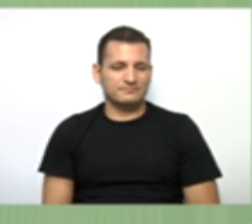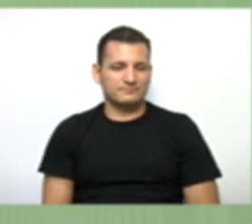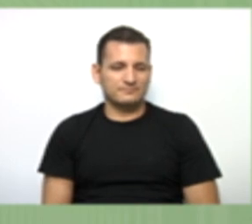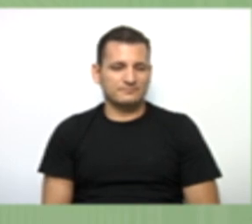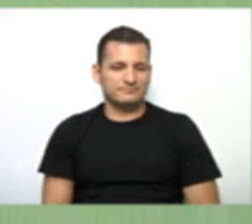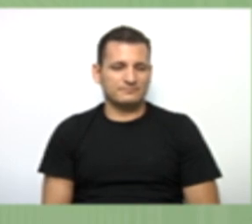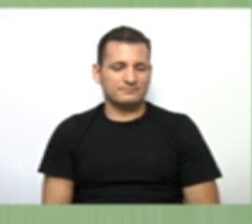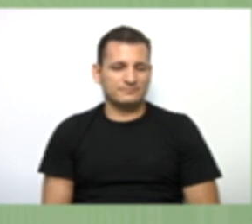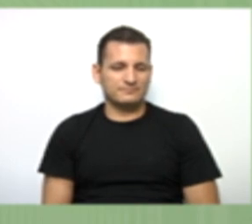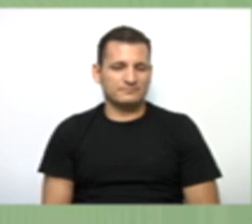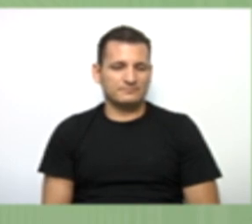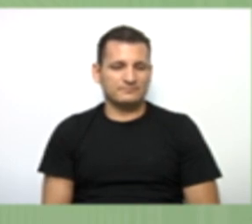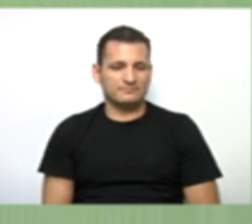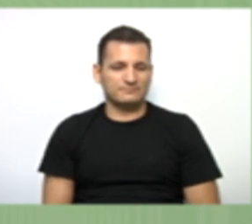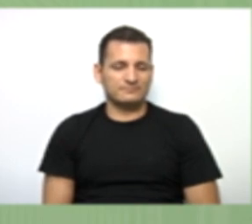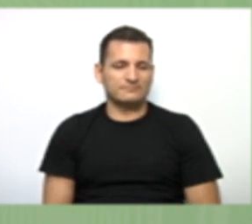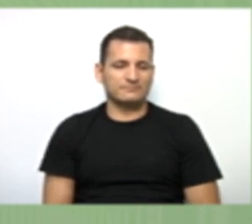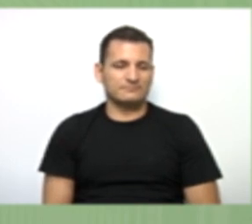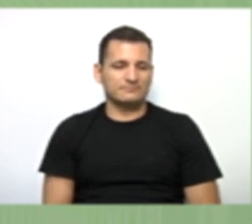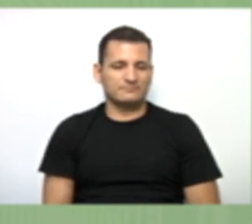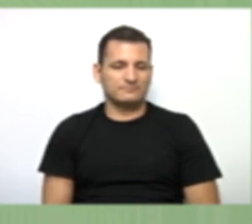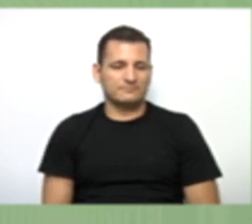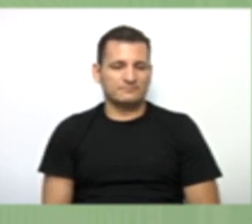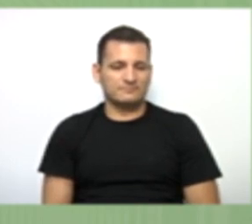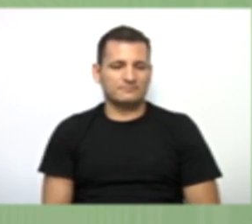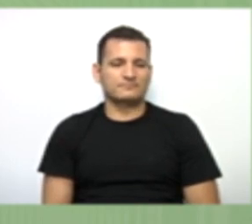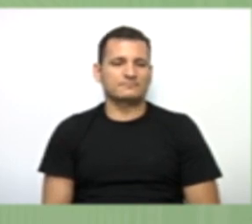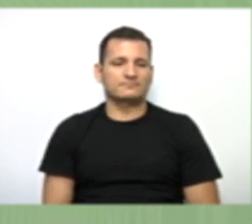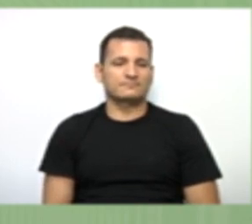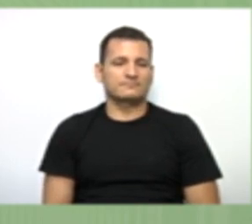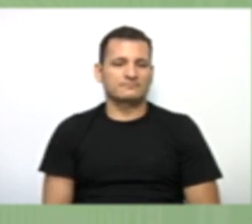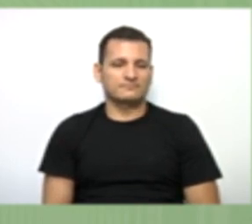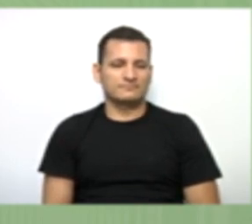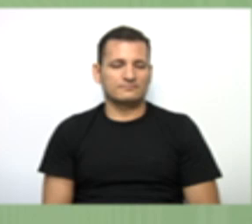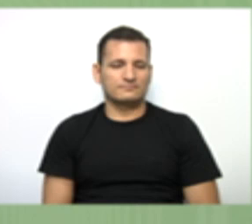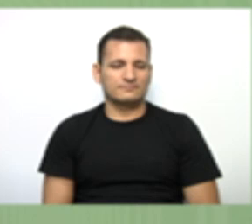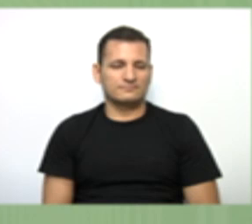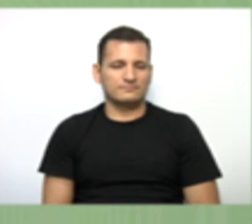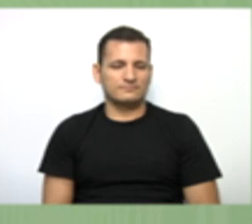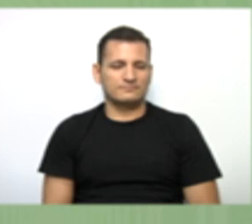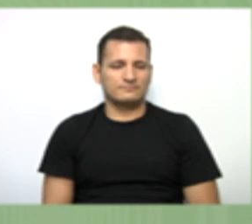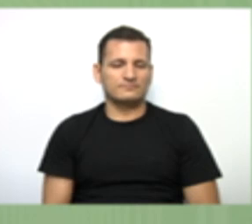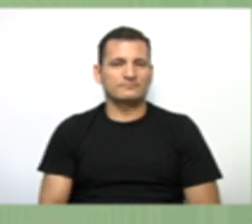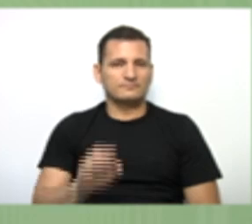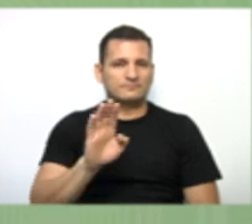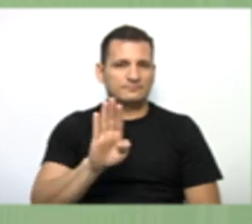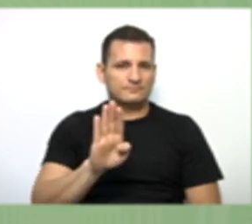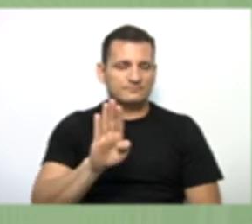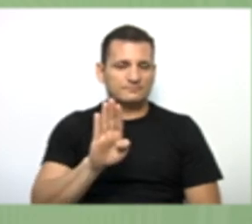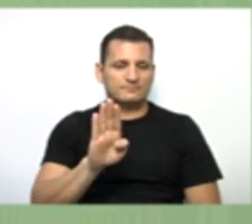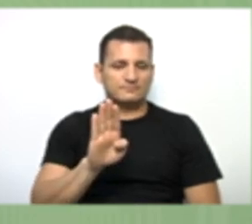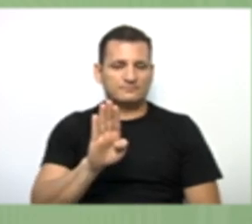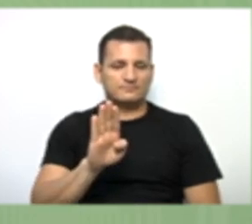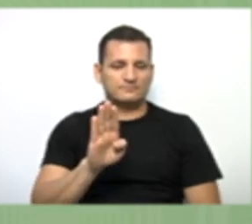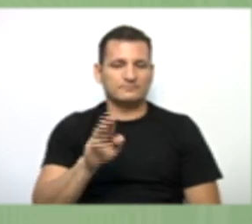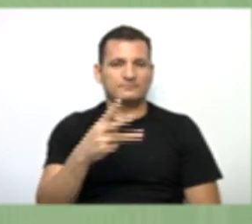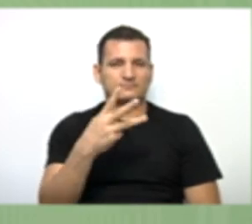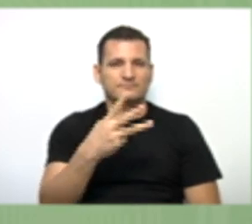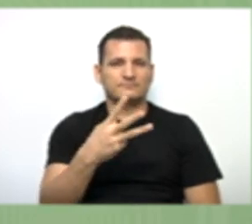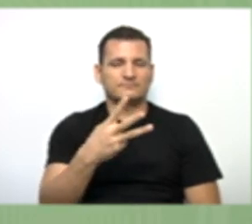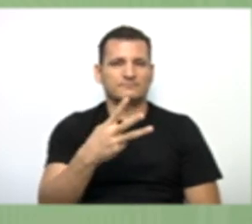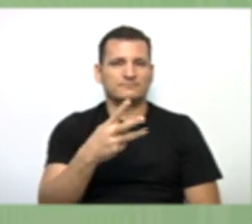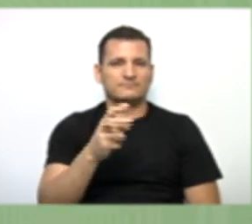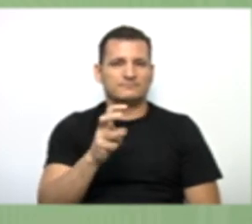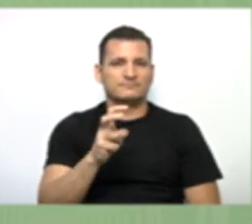Isso aí não precisou nem fazer cálculo, né, professor? E a questão 3 ficou... A B. A B da 3,